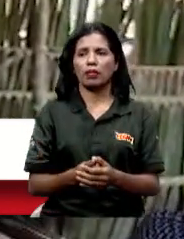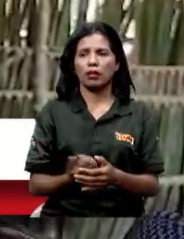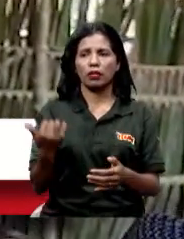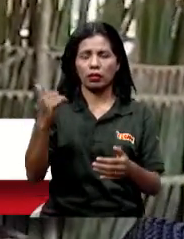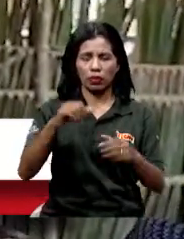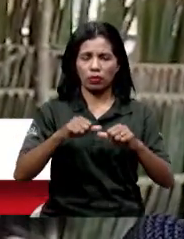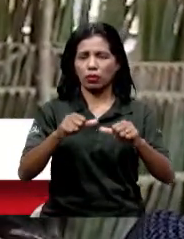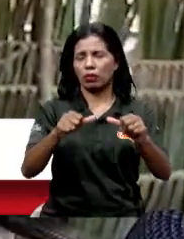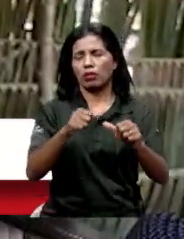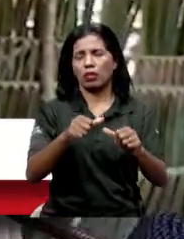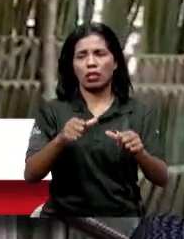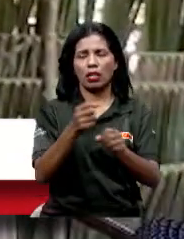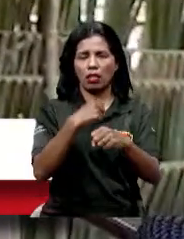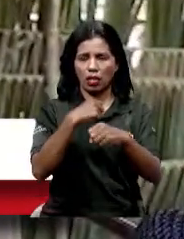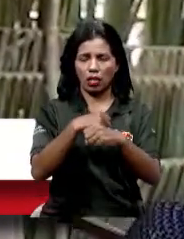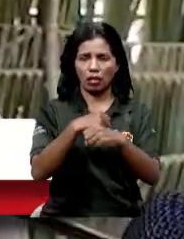nosso dinheiro